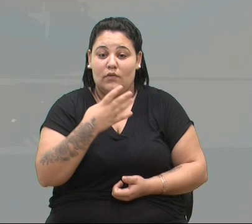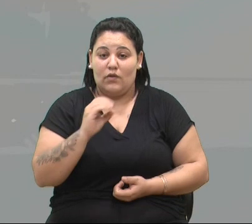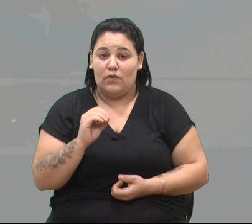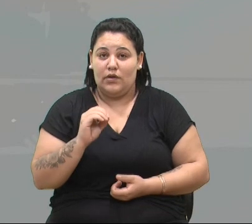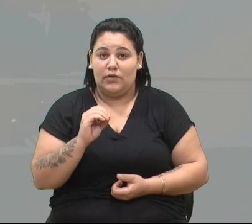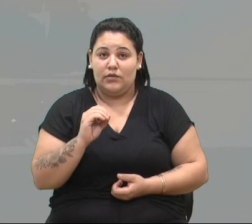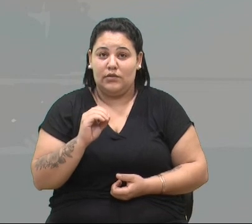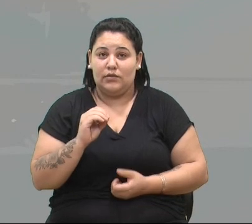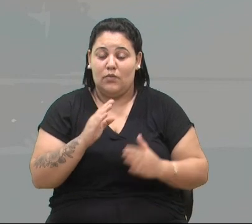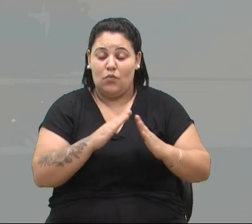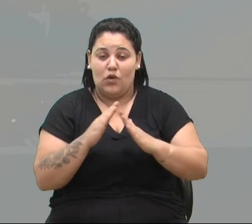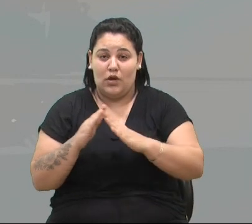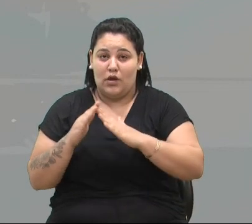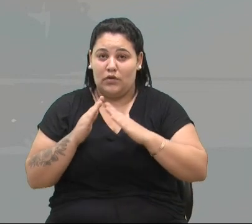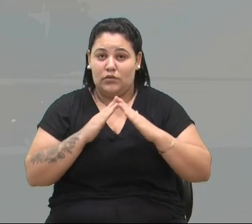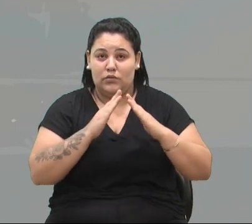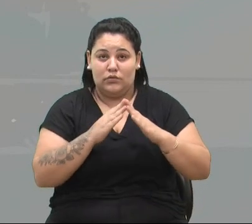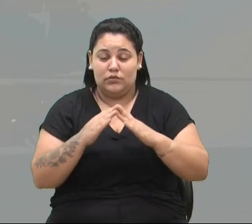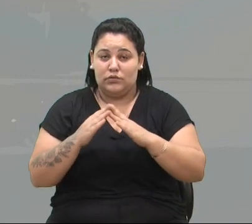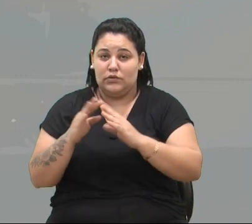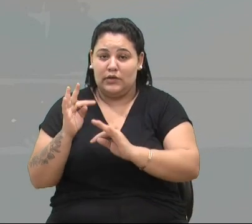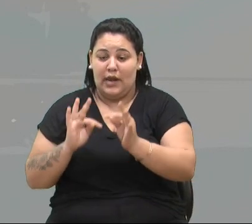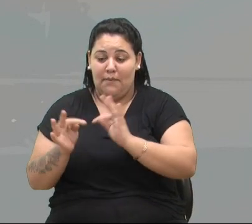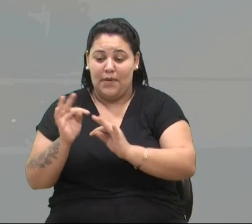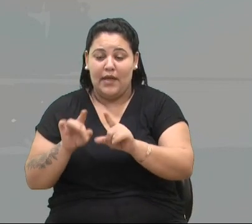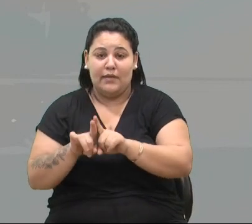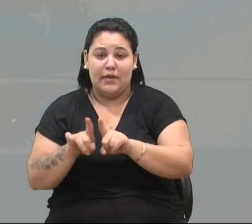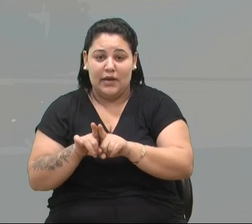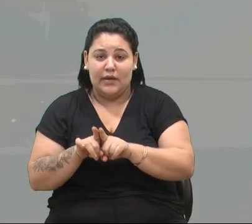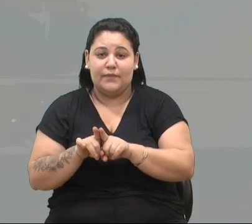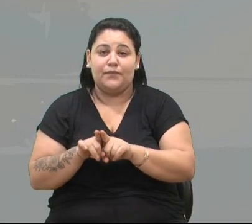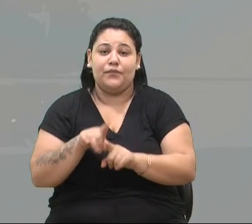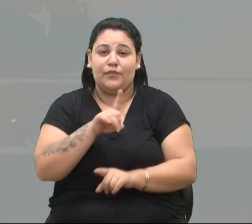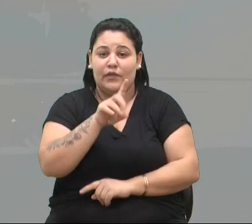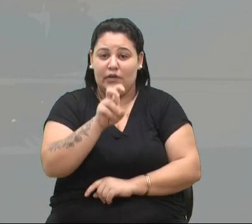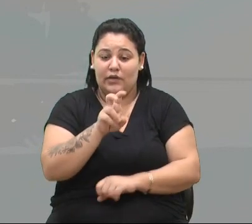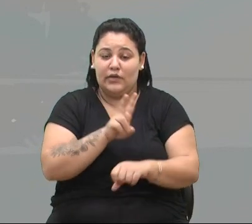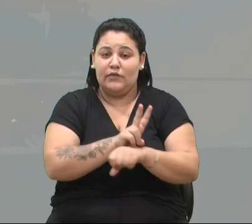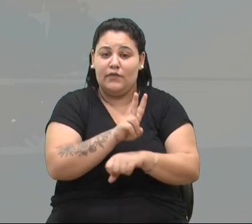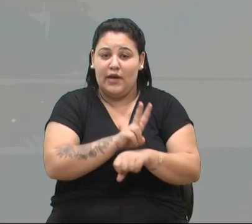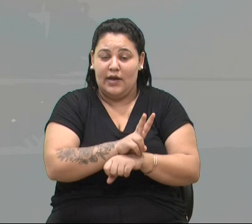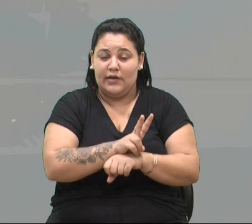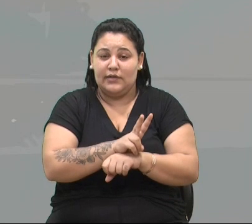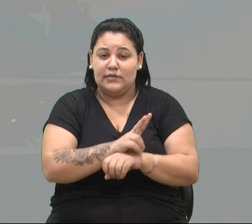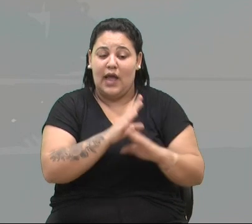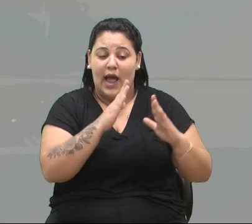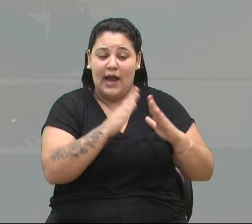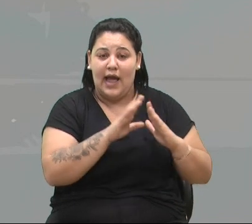nos nossos residenciais terapêuticos, 15 vagas nas nossas casas de acolhimento,